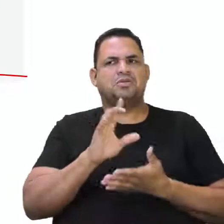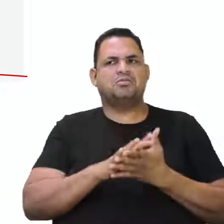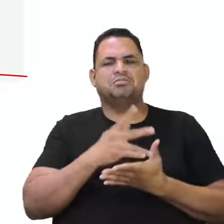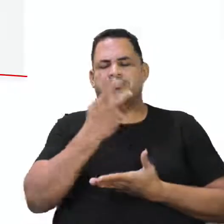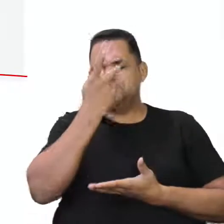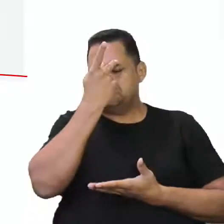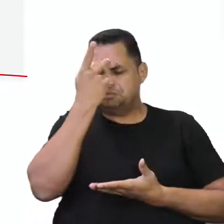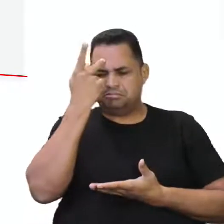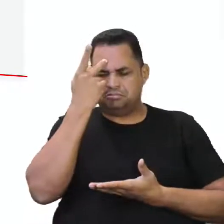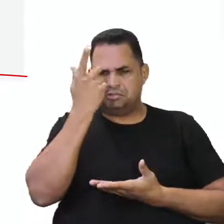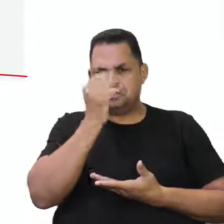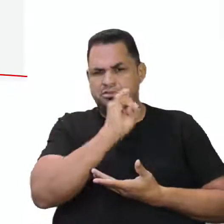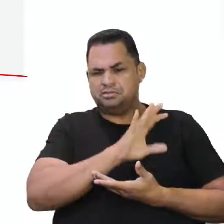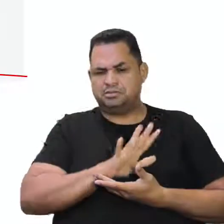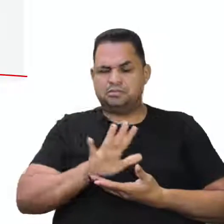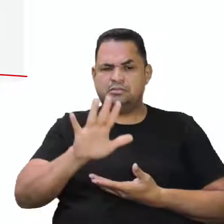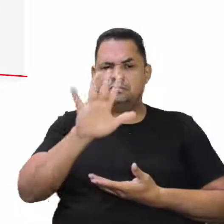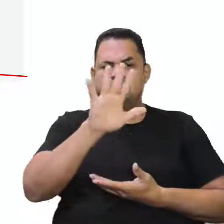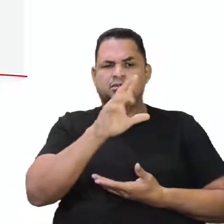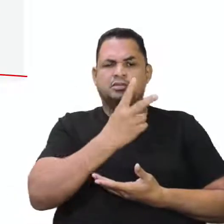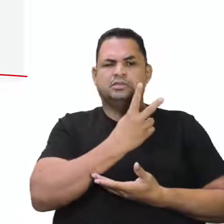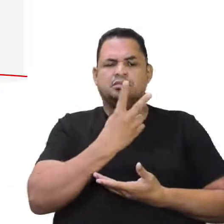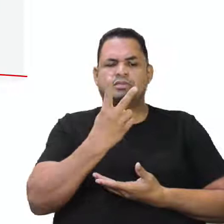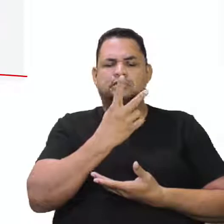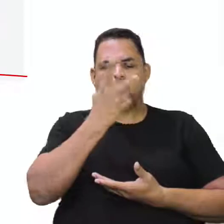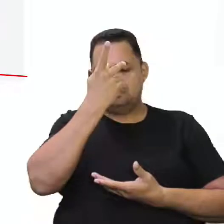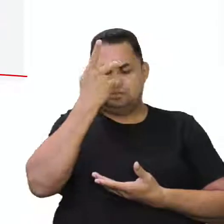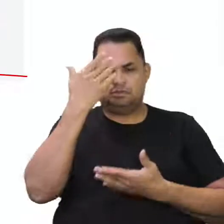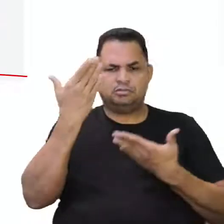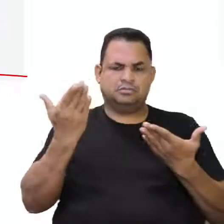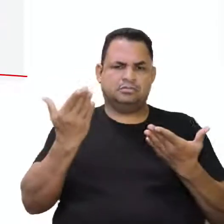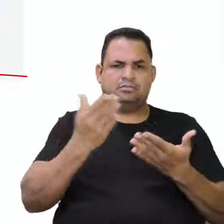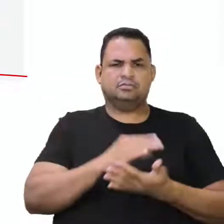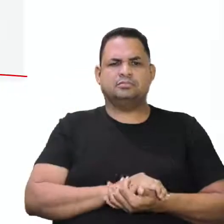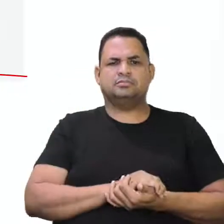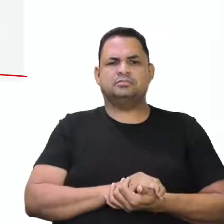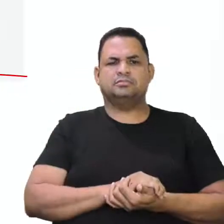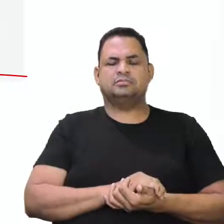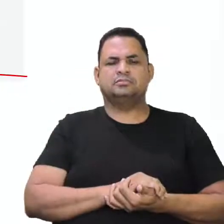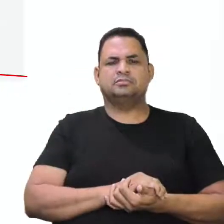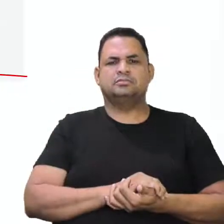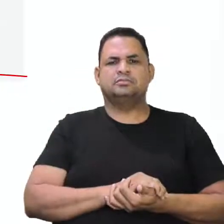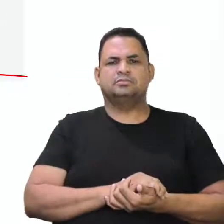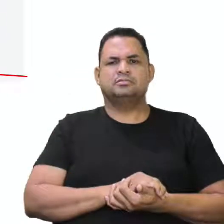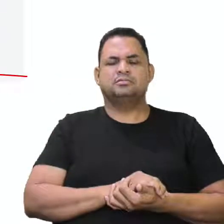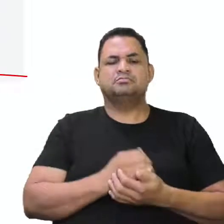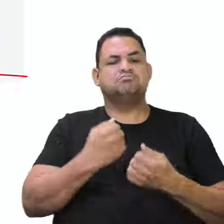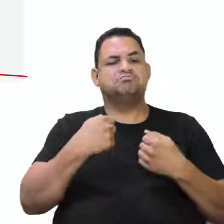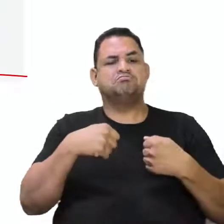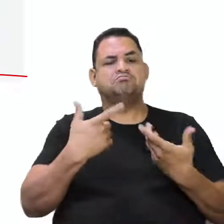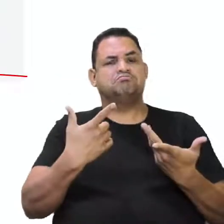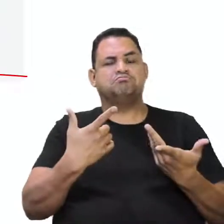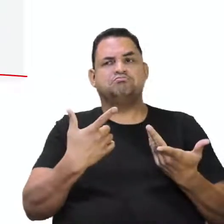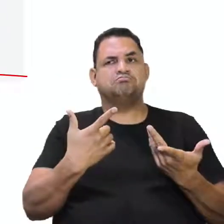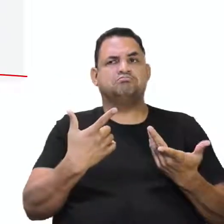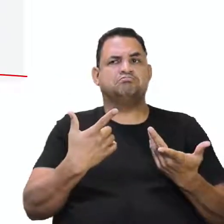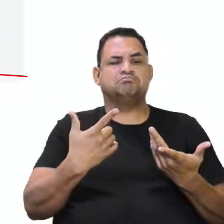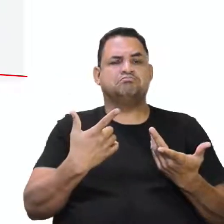uma pessoa, apesar da imagem aqui ter duas pessoas bem in love, bem apaixonadas. Pode ser